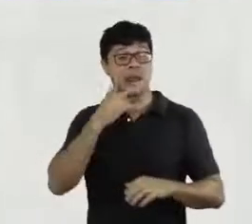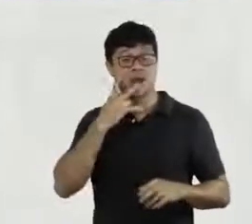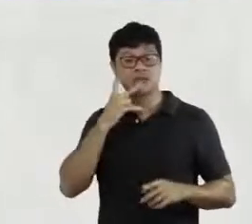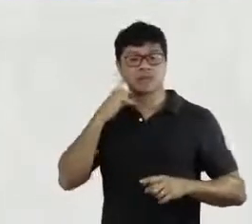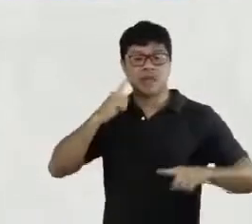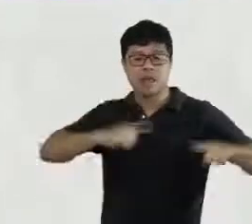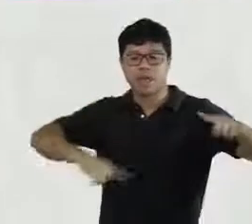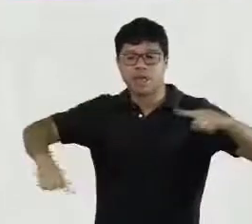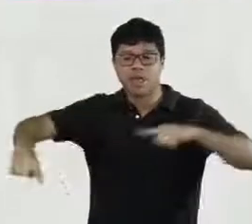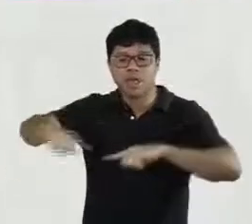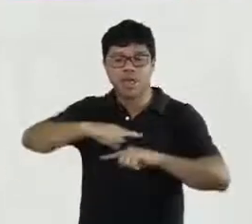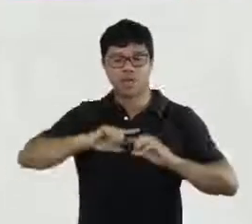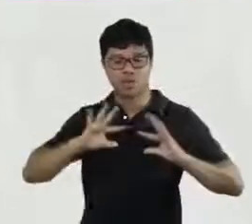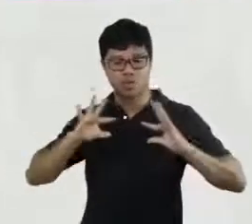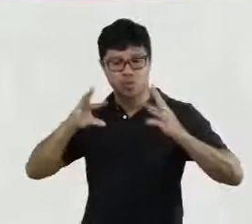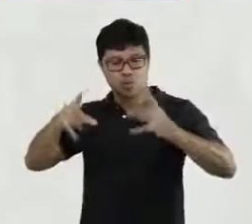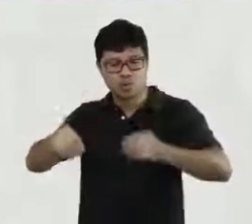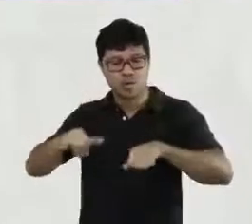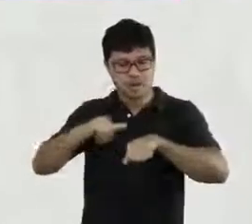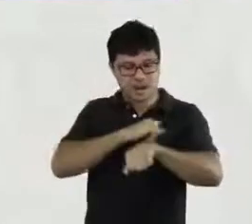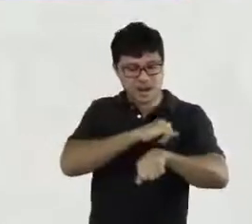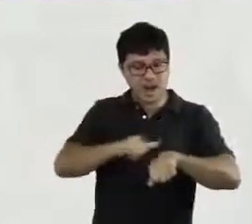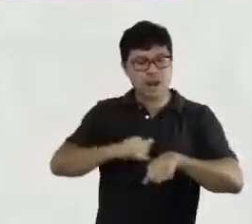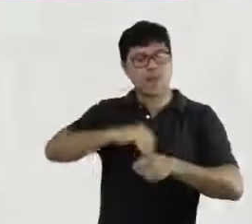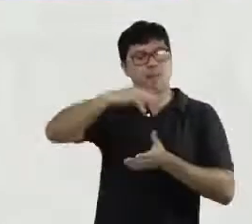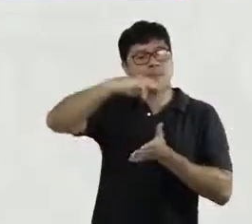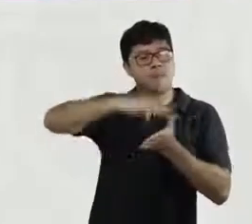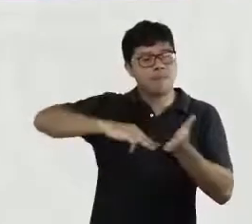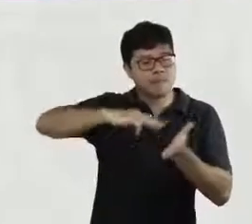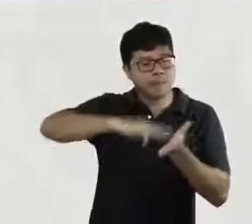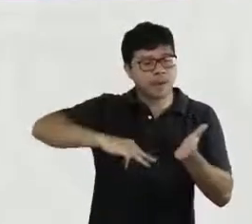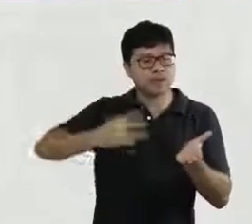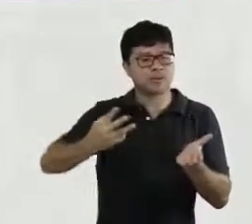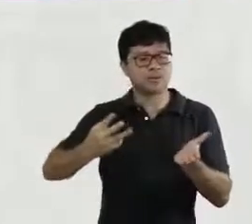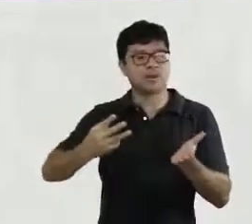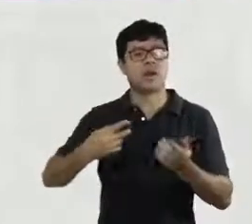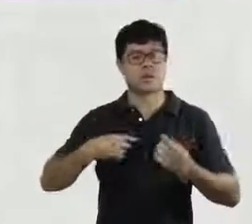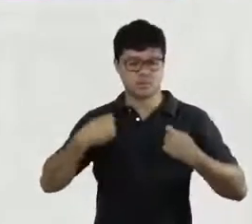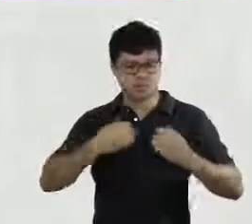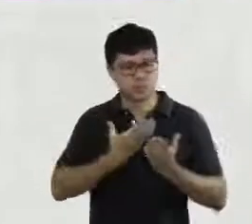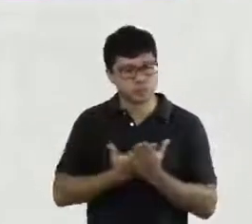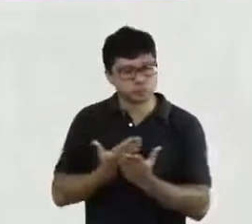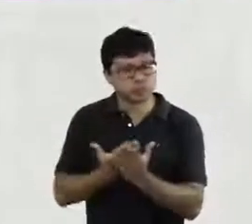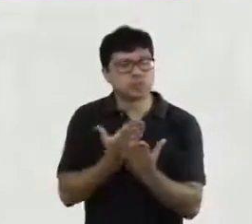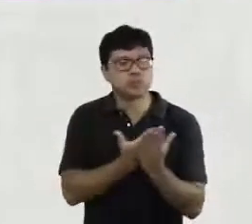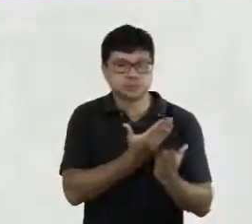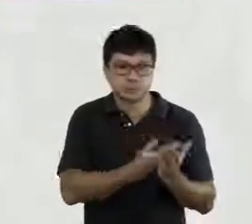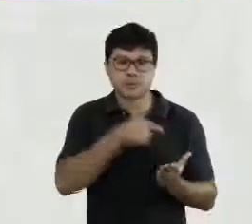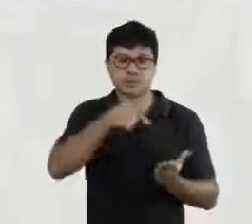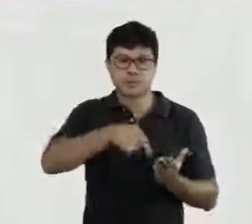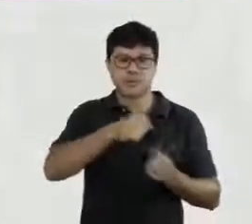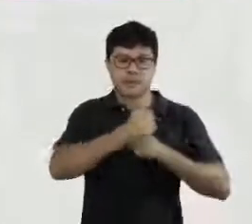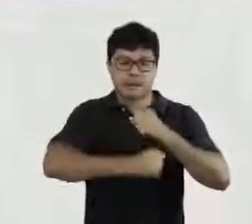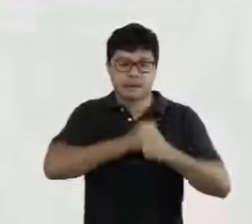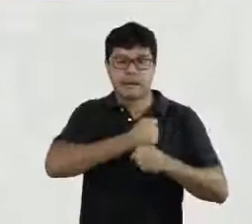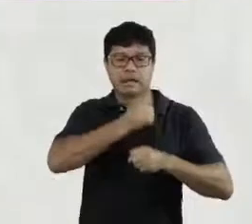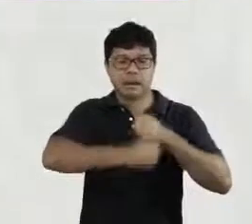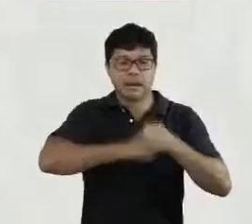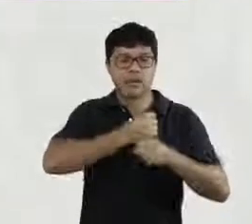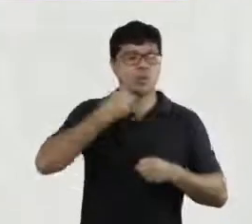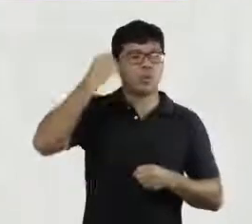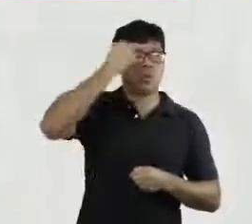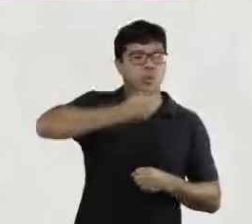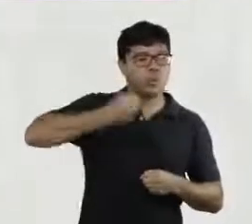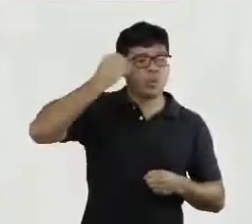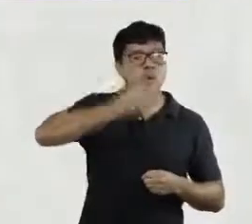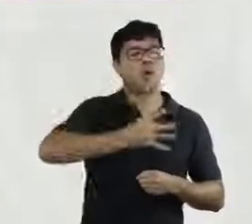dominar as técnicas e os métodos. Então, isso requer estudos e requer anos de prática,